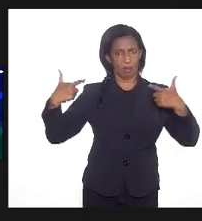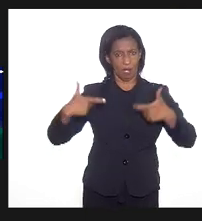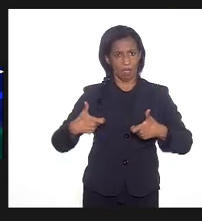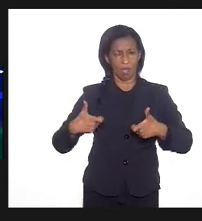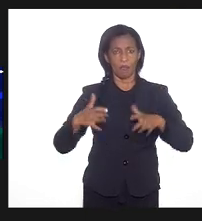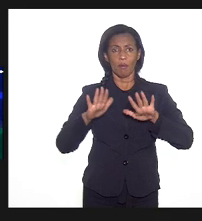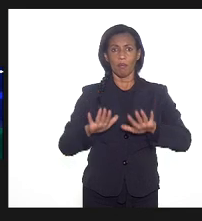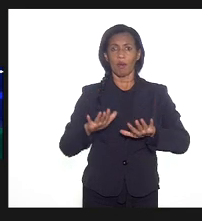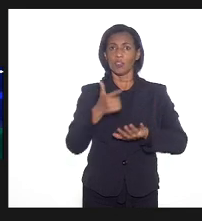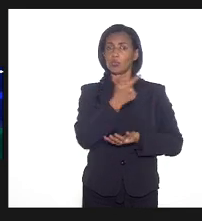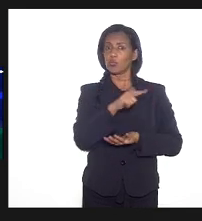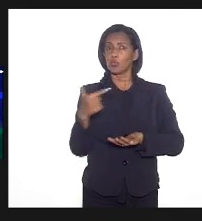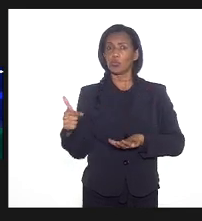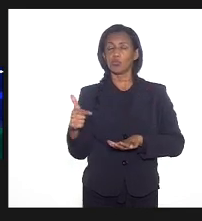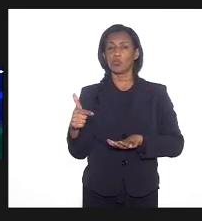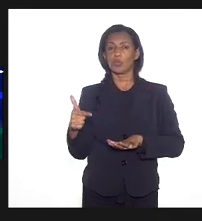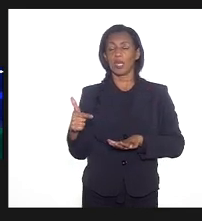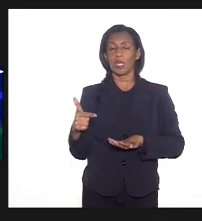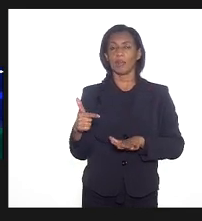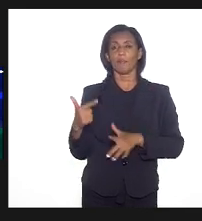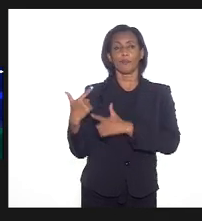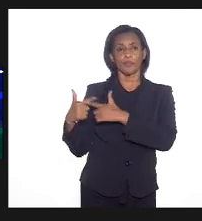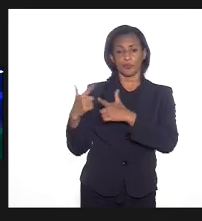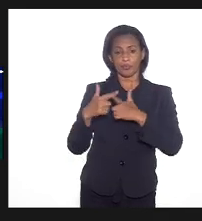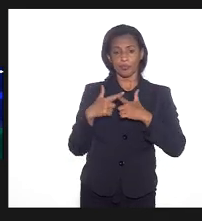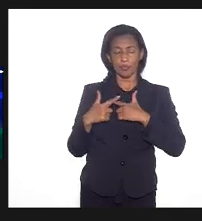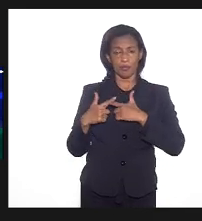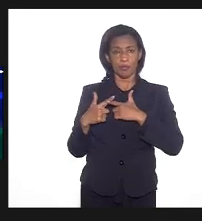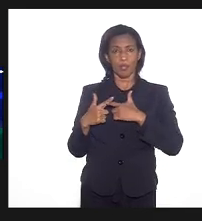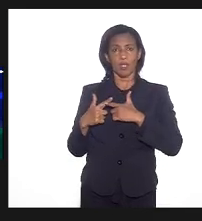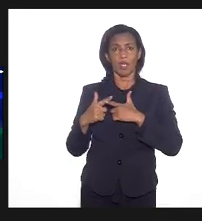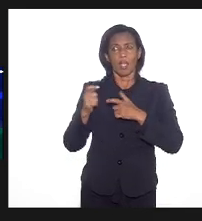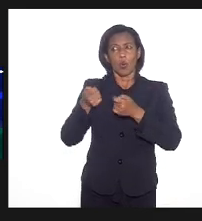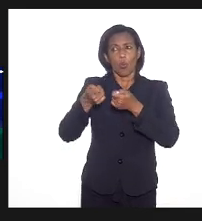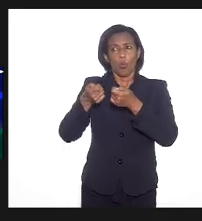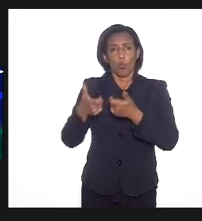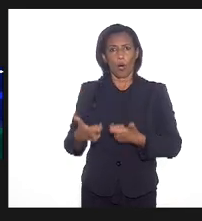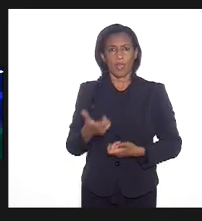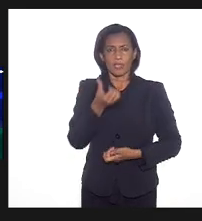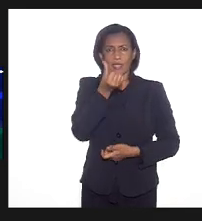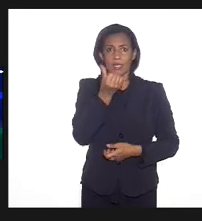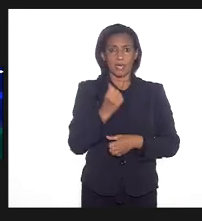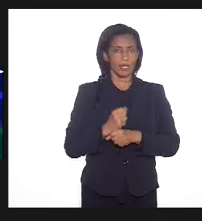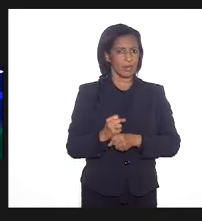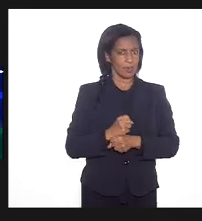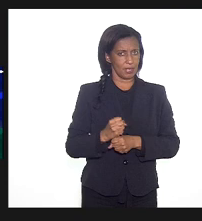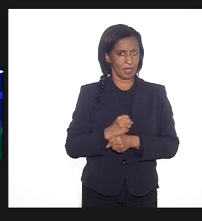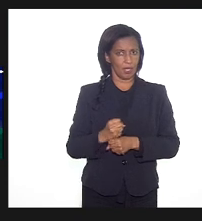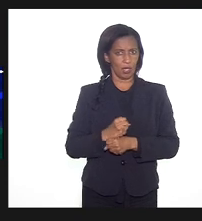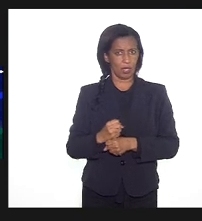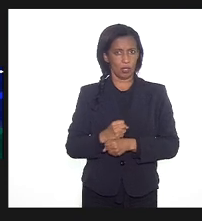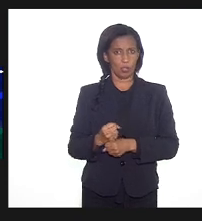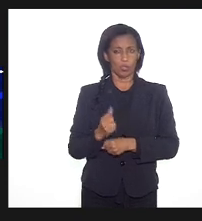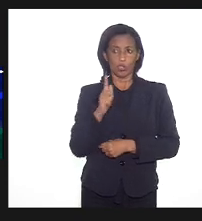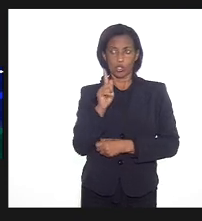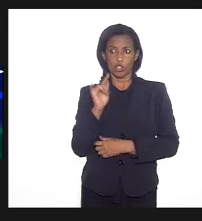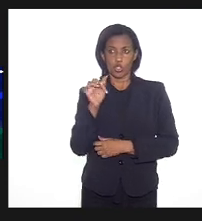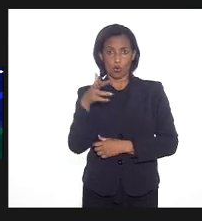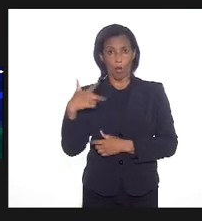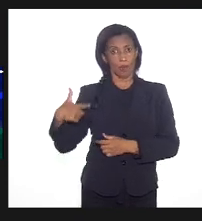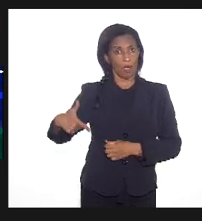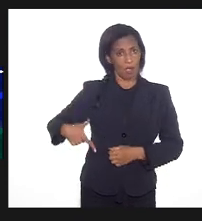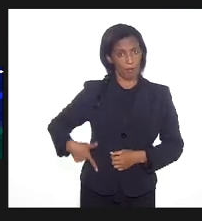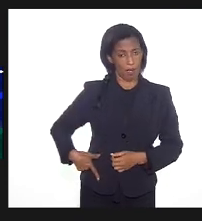Não há alto de resistência em quase seis anos de existência de guardas municipais